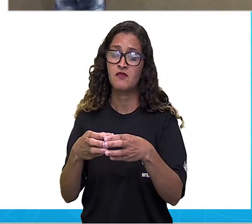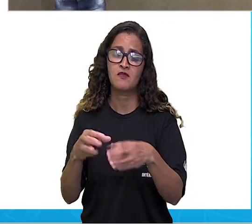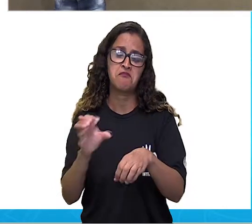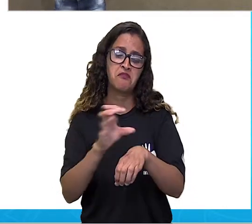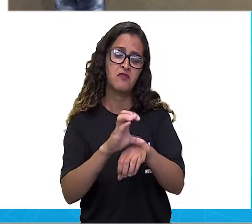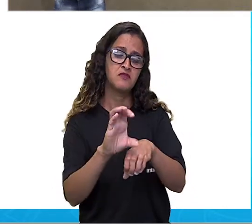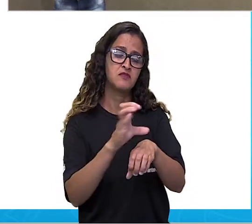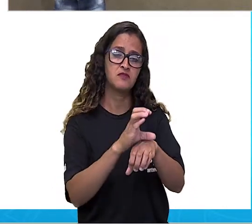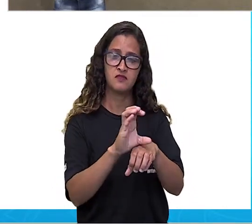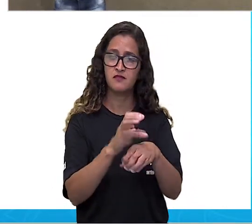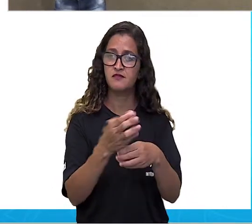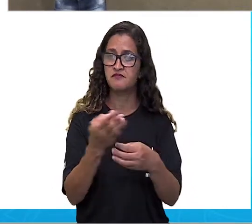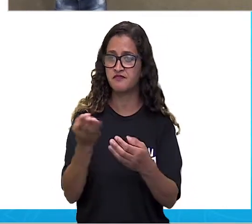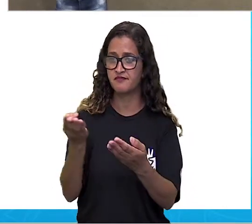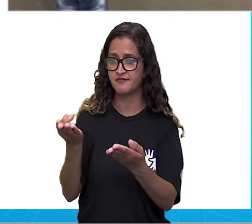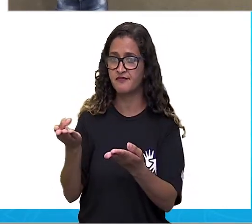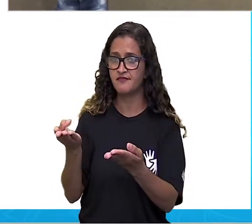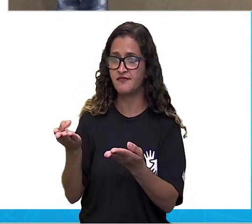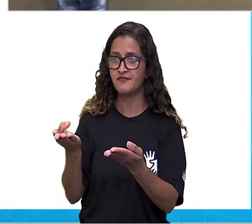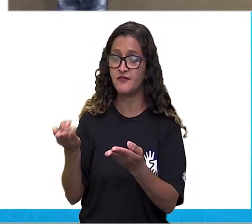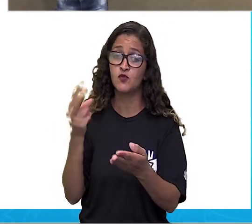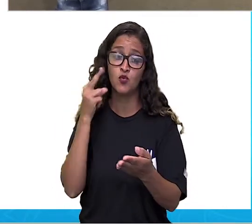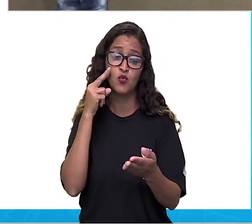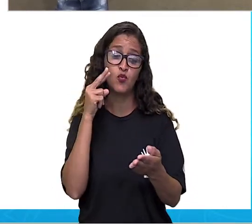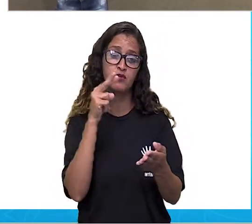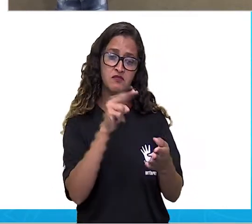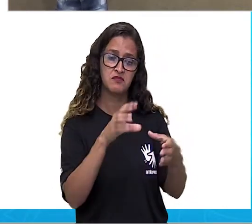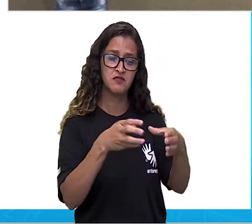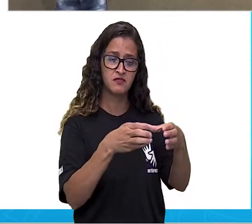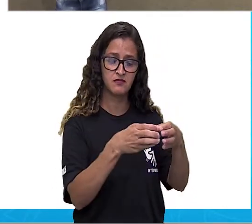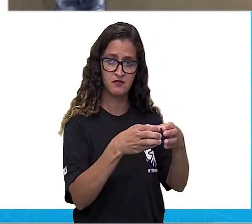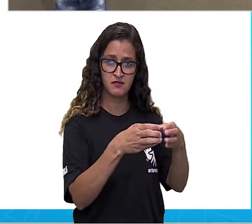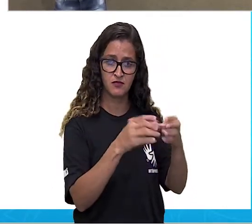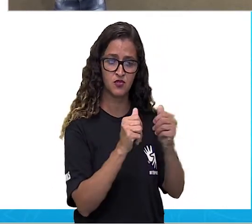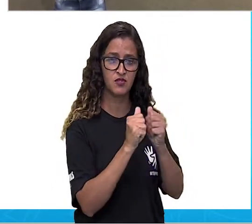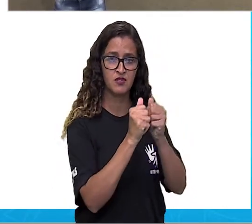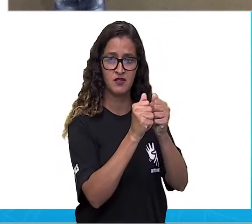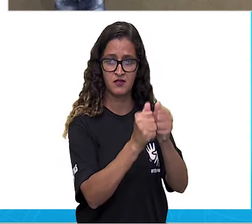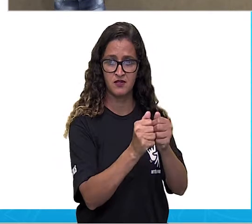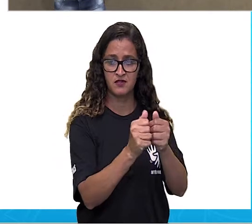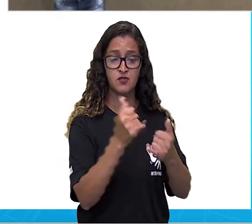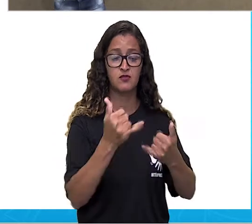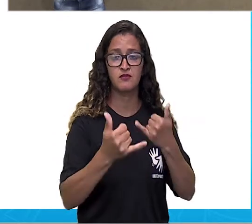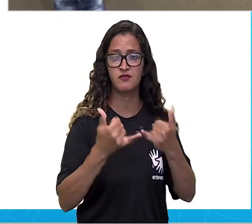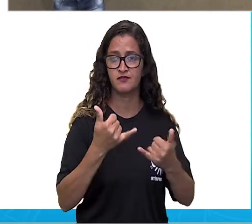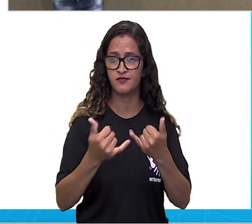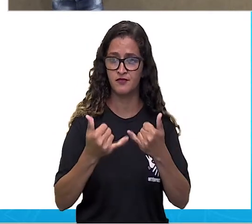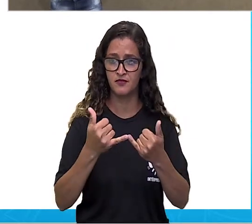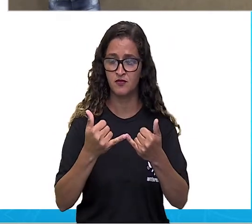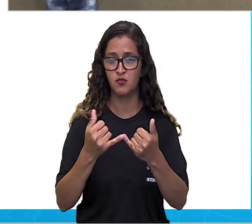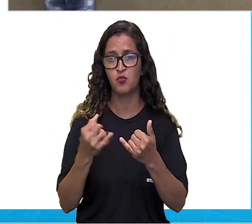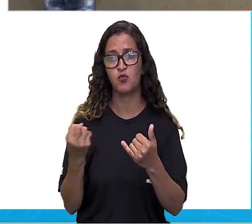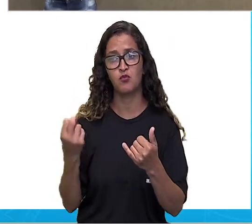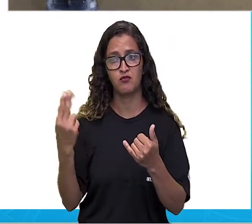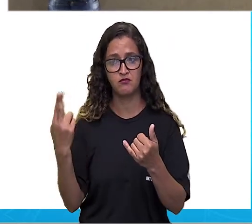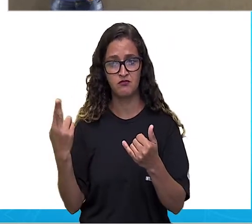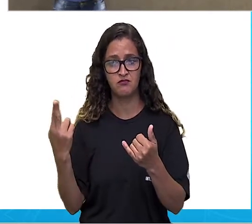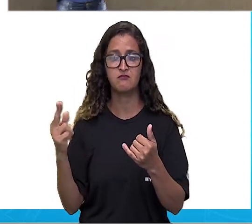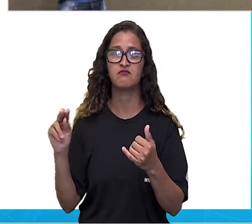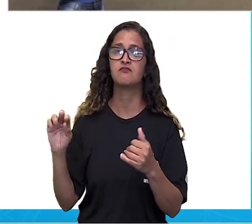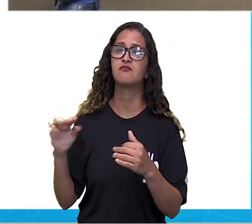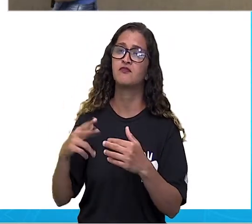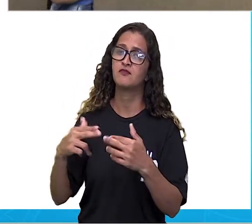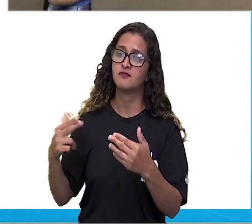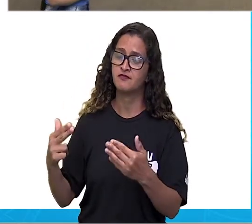você faz. Então vocês estão ali reunidos por alguma semelhança ou por algo. Tá